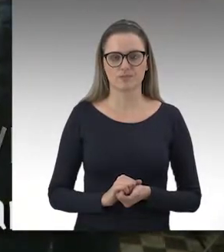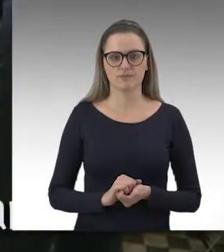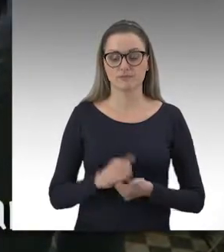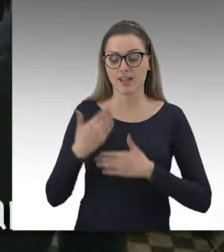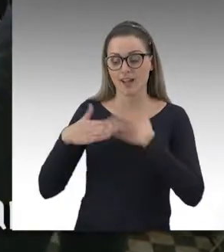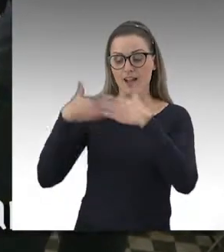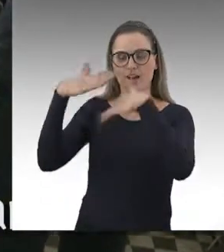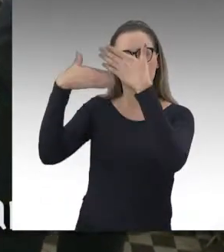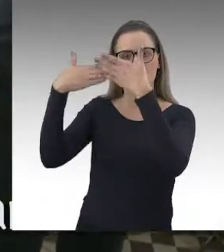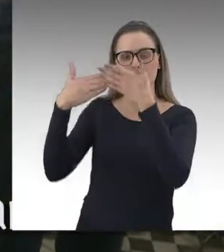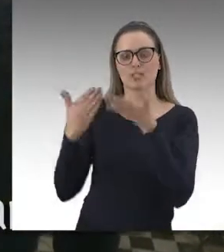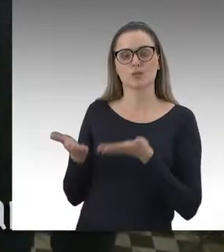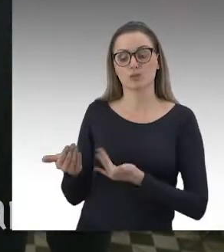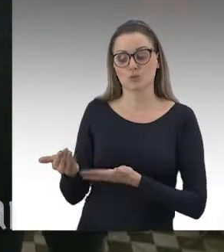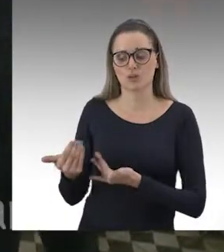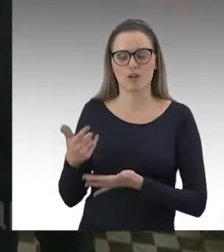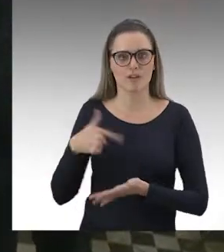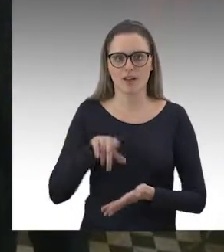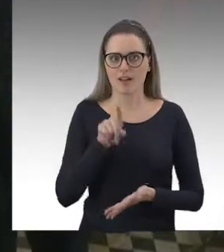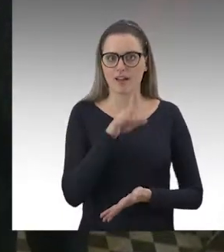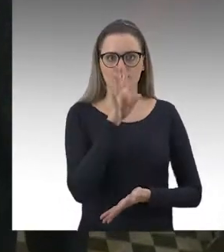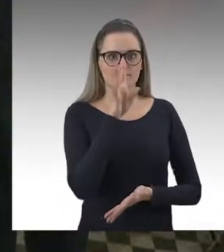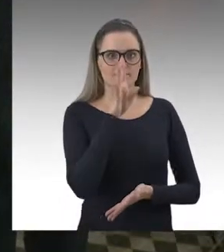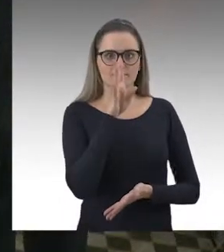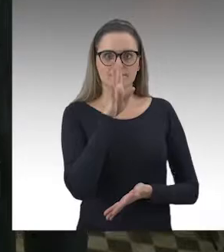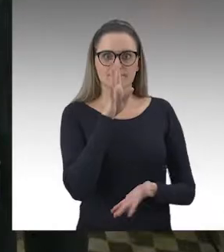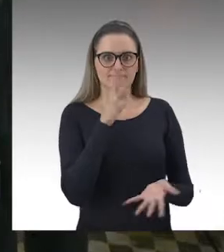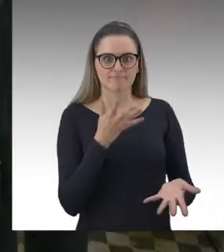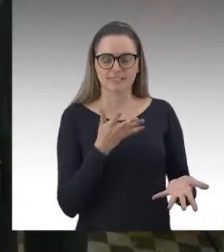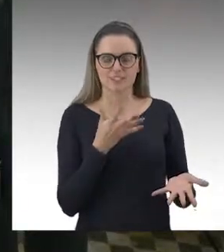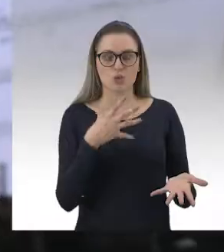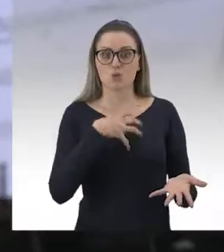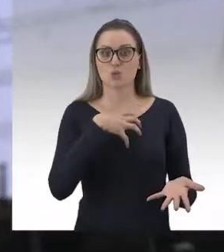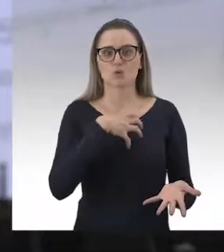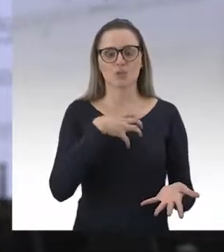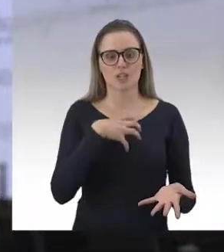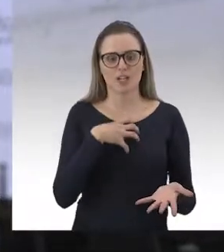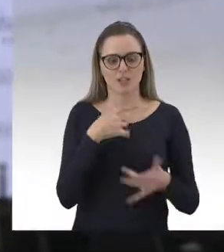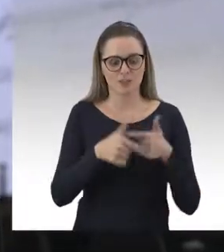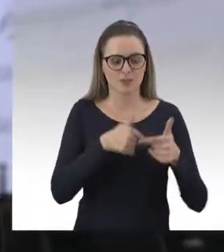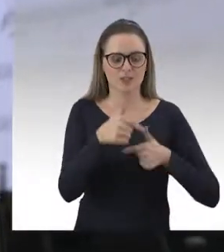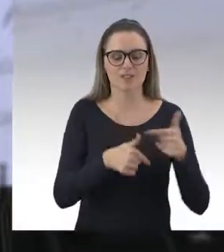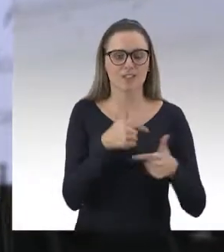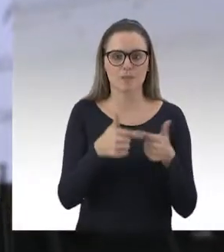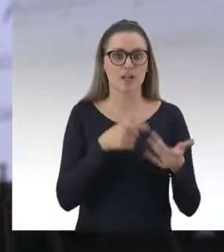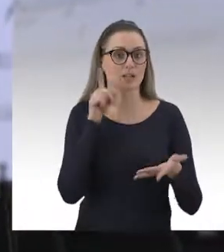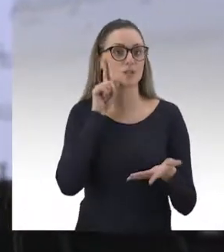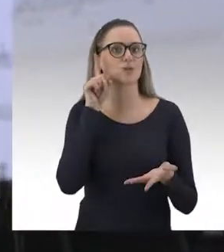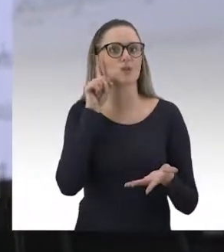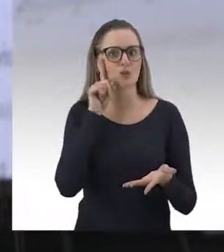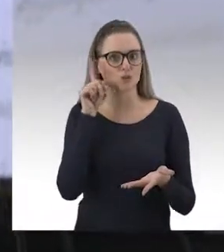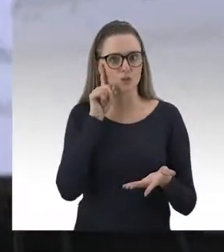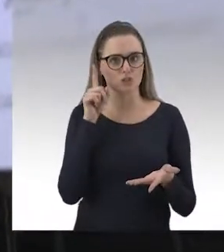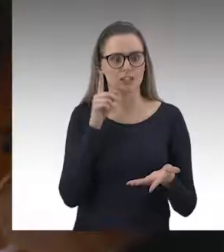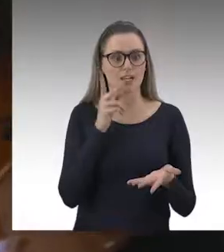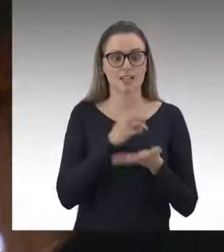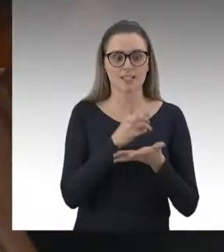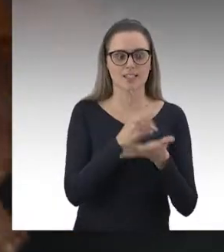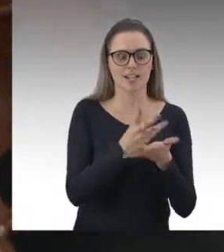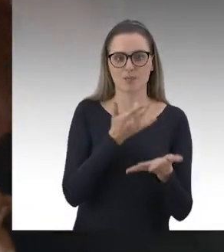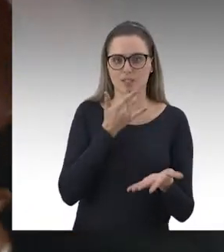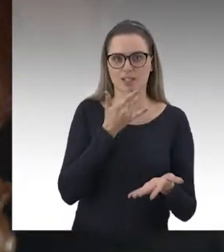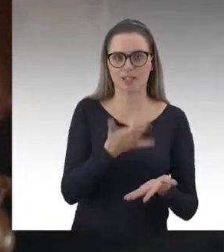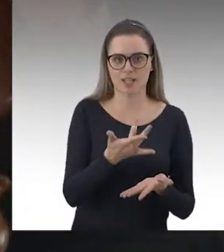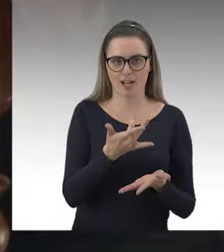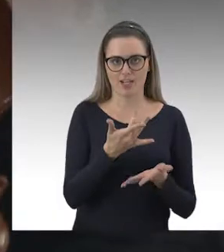A evolução dos jovens é espantosa. Nesse formato que nós temos de trabalhar todos os dias, todas as tardes,